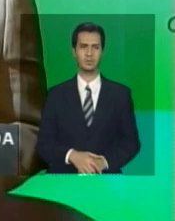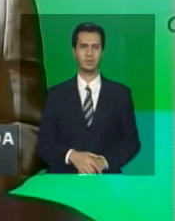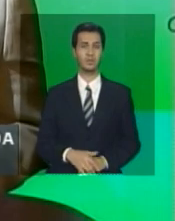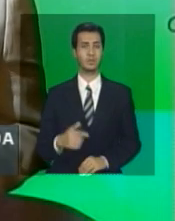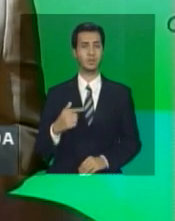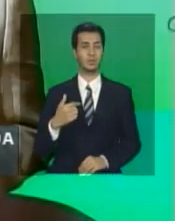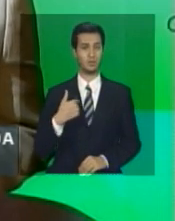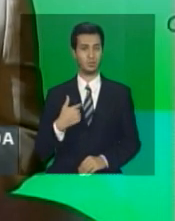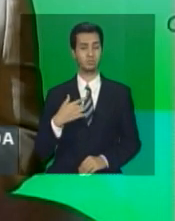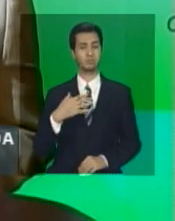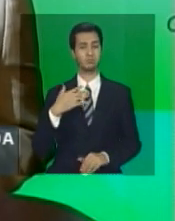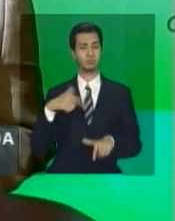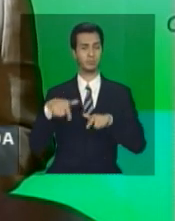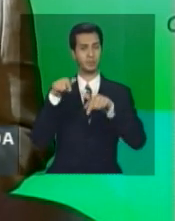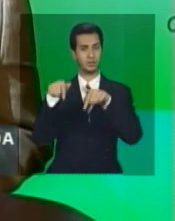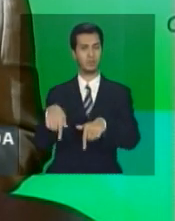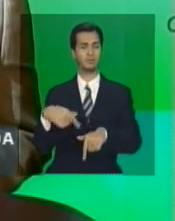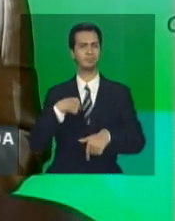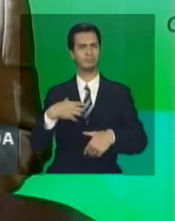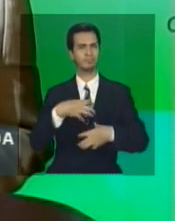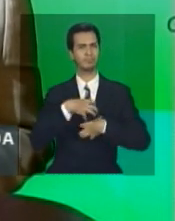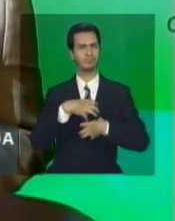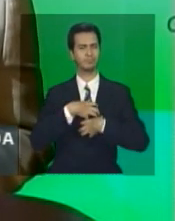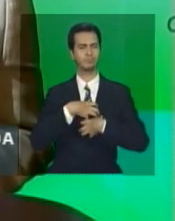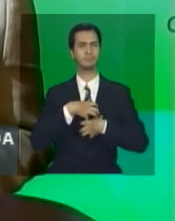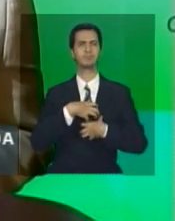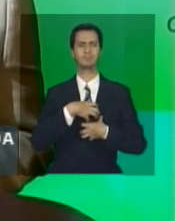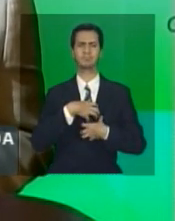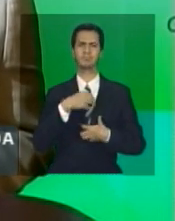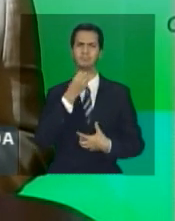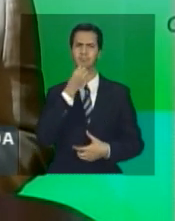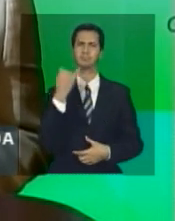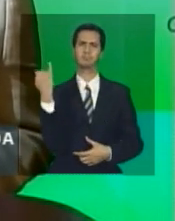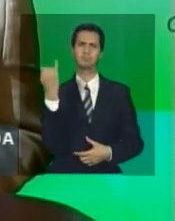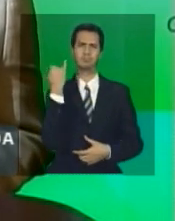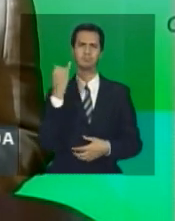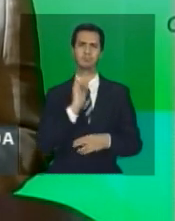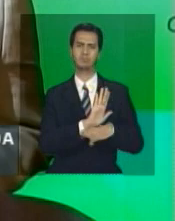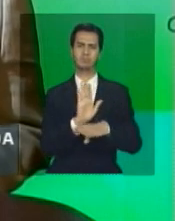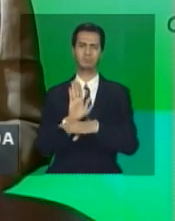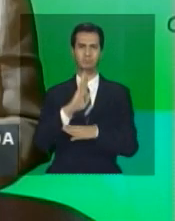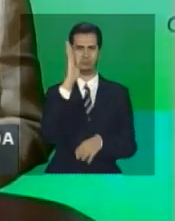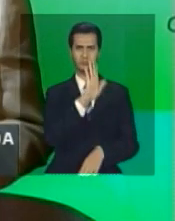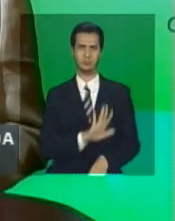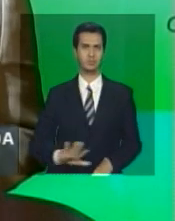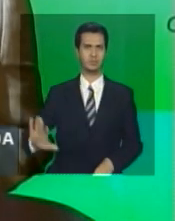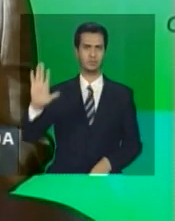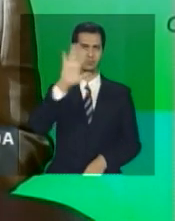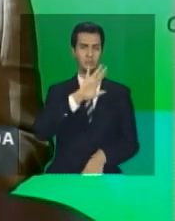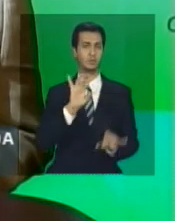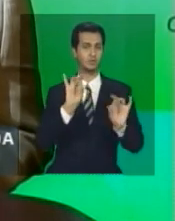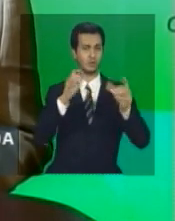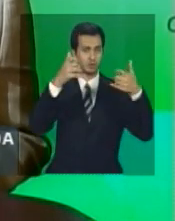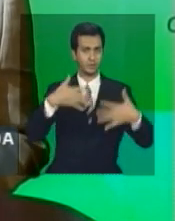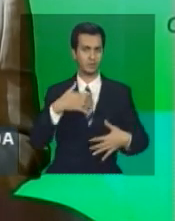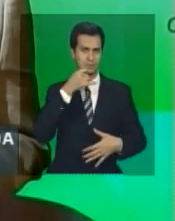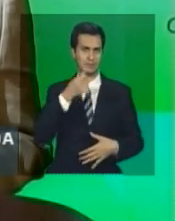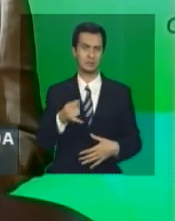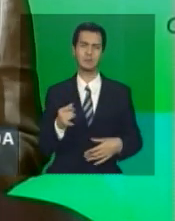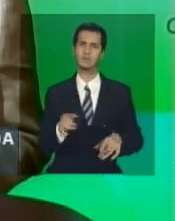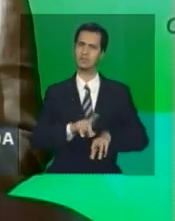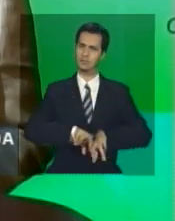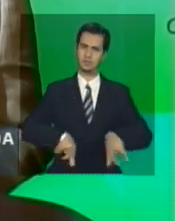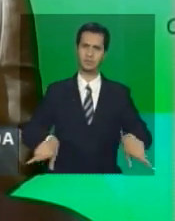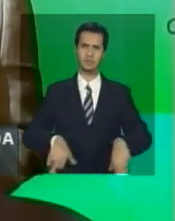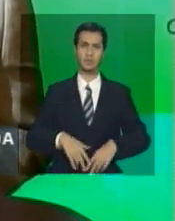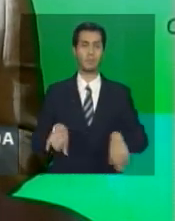ampliou em mim maior sensibilidade pelas questões nacionais. E E não estou falando só de energia. E, finalmente,